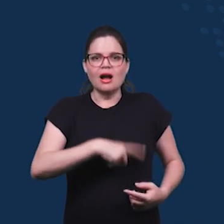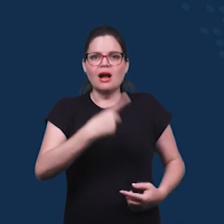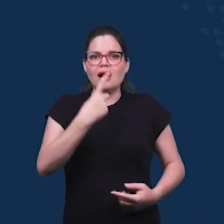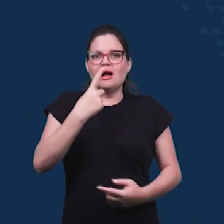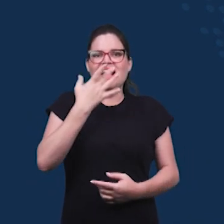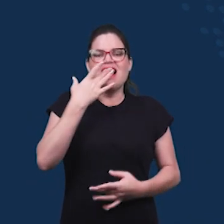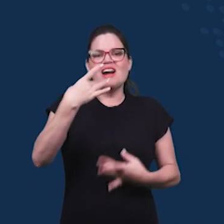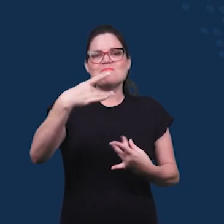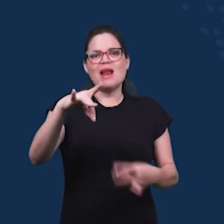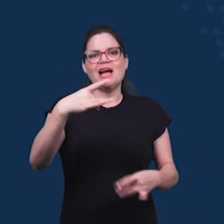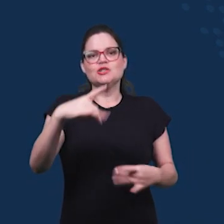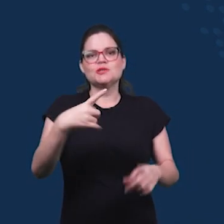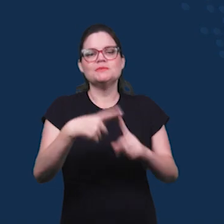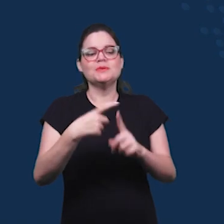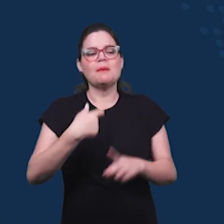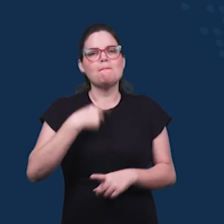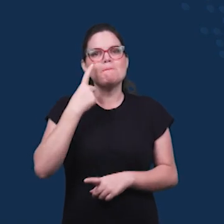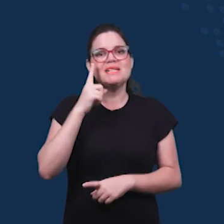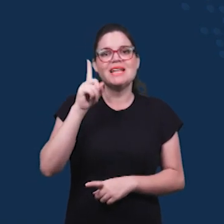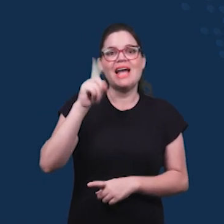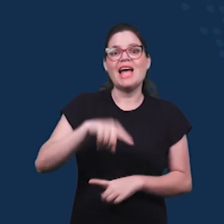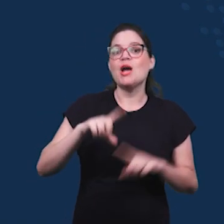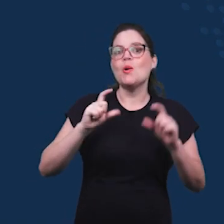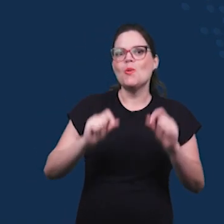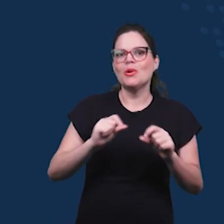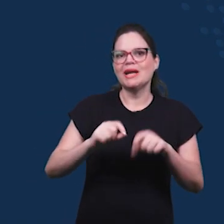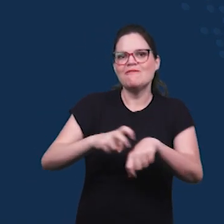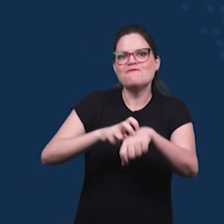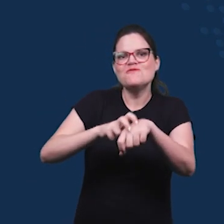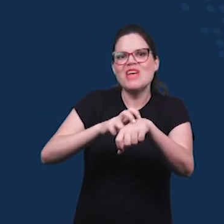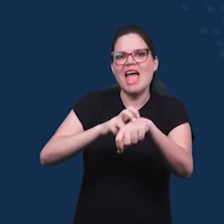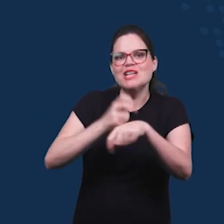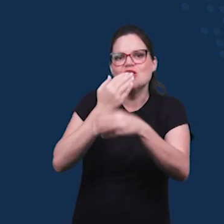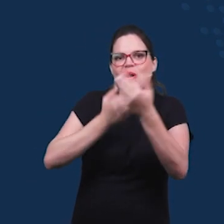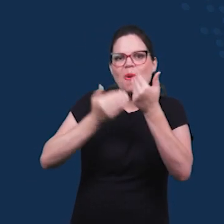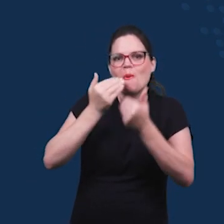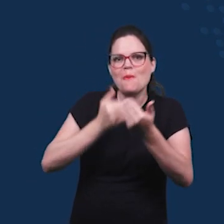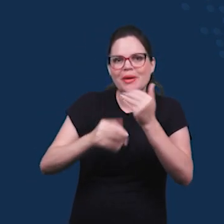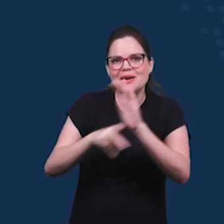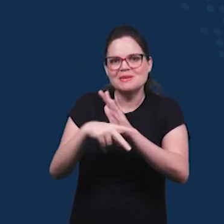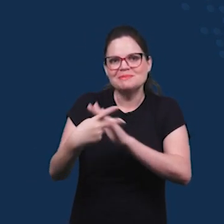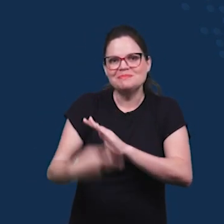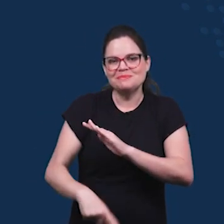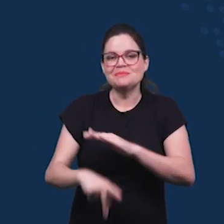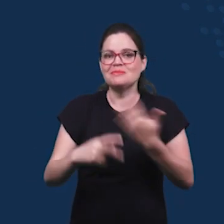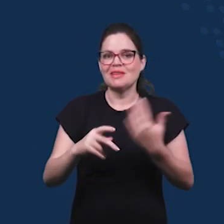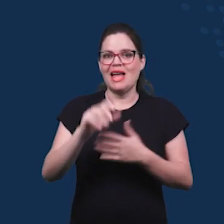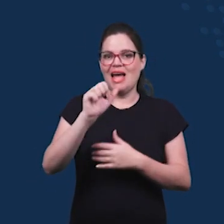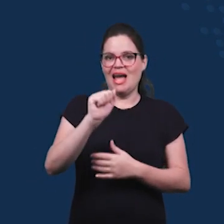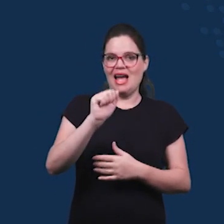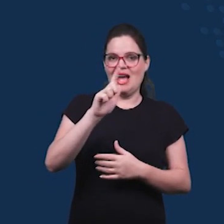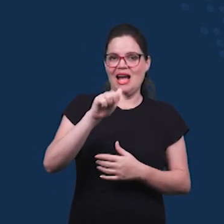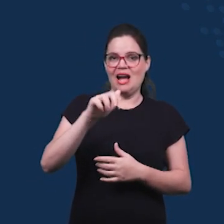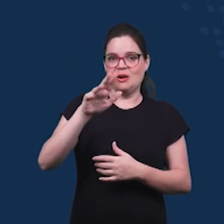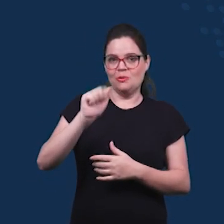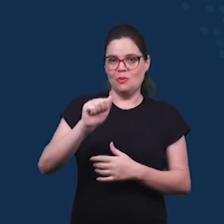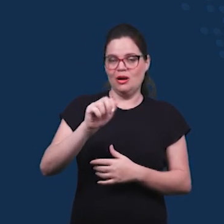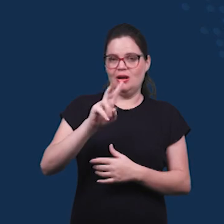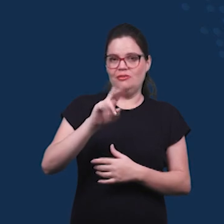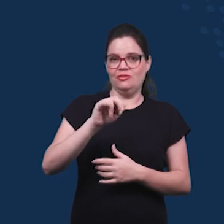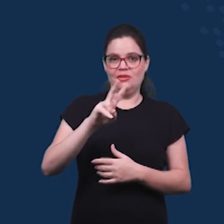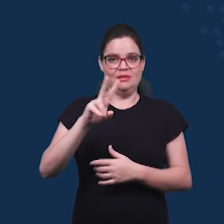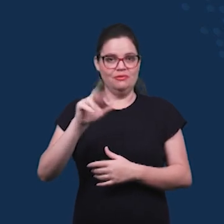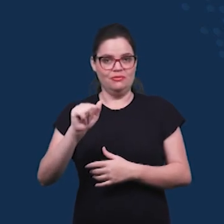uma água viva, que é o seu alimento, e ingerem, aquilo fica preso no estômago e elas morrem. Então,